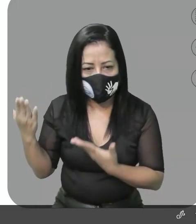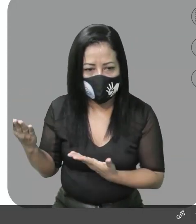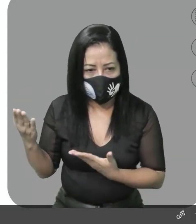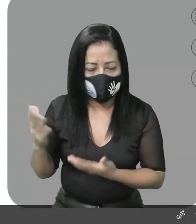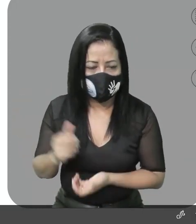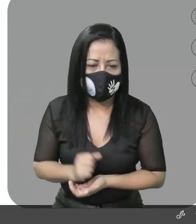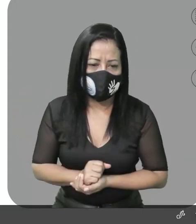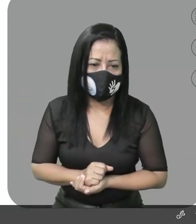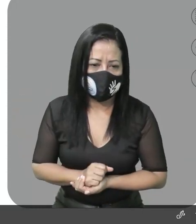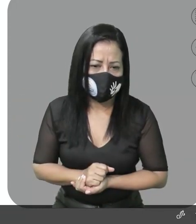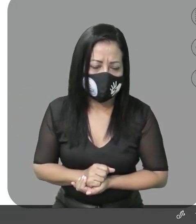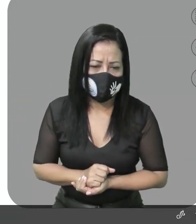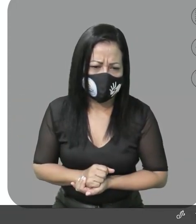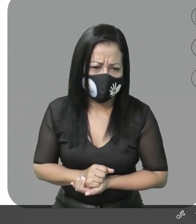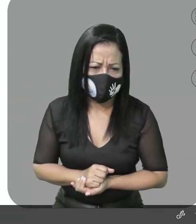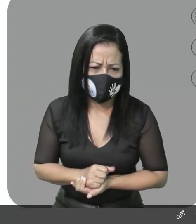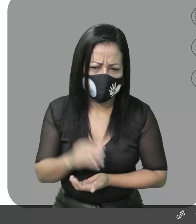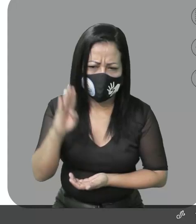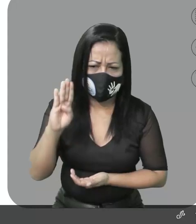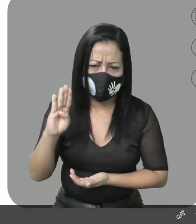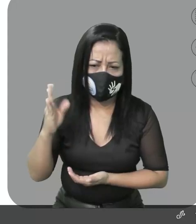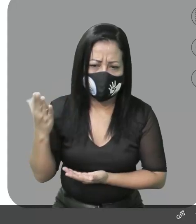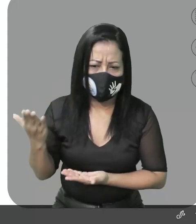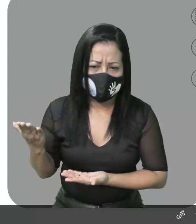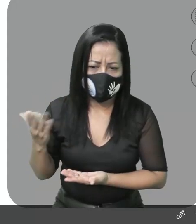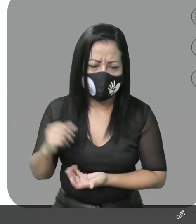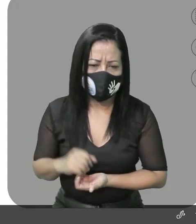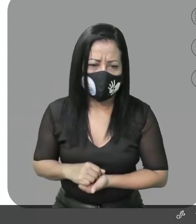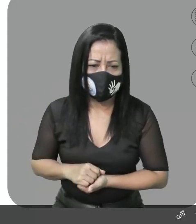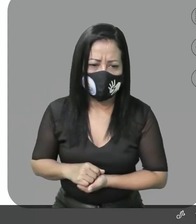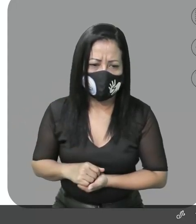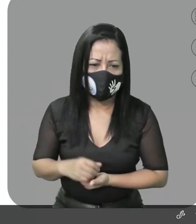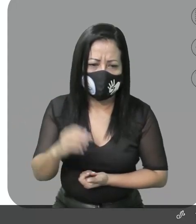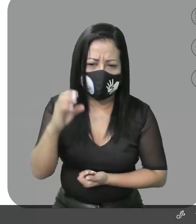que eram politicamente autônoma,